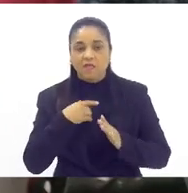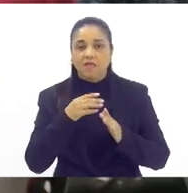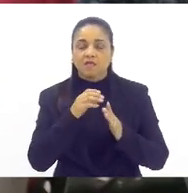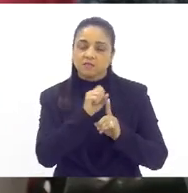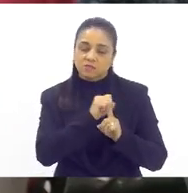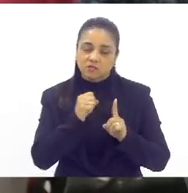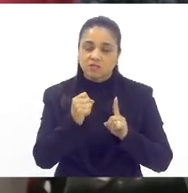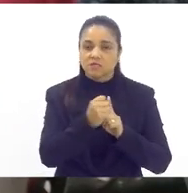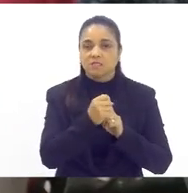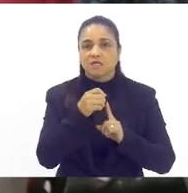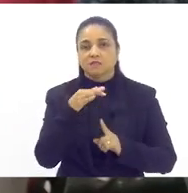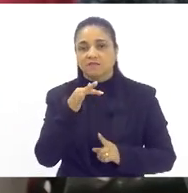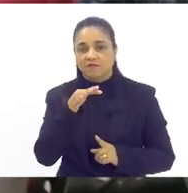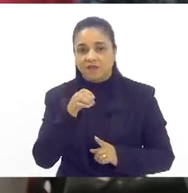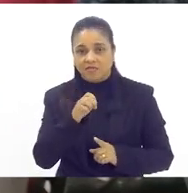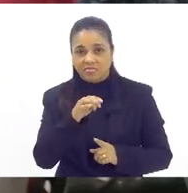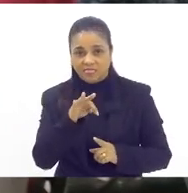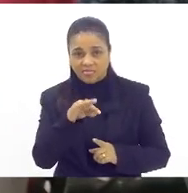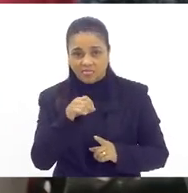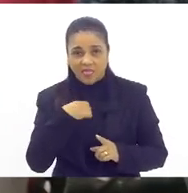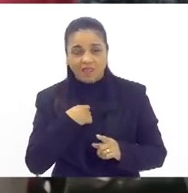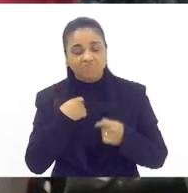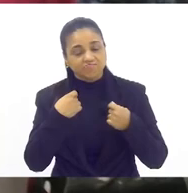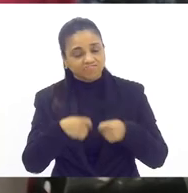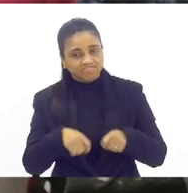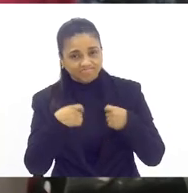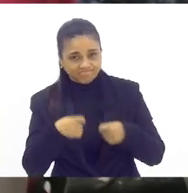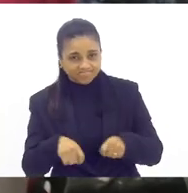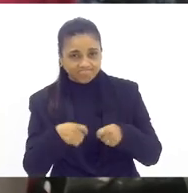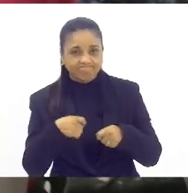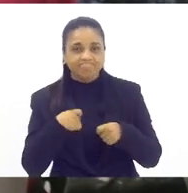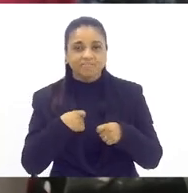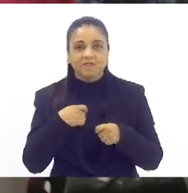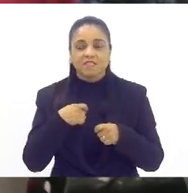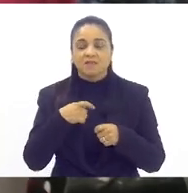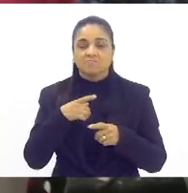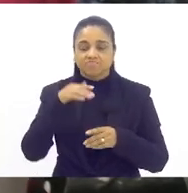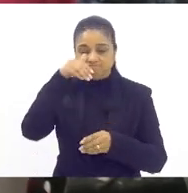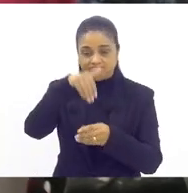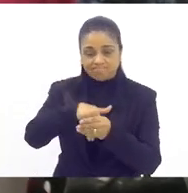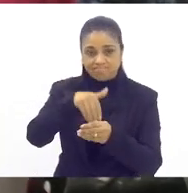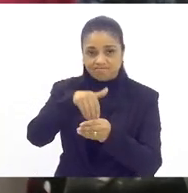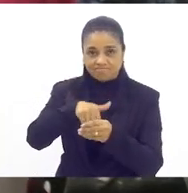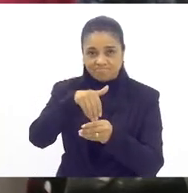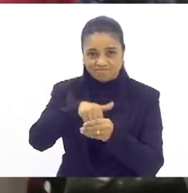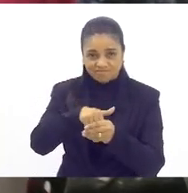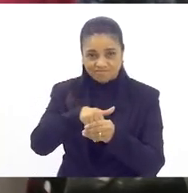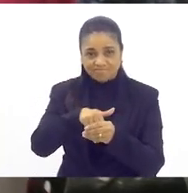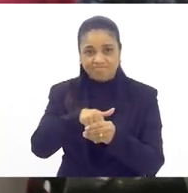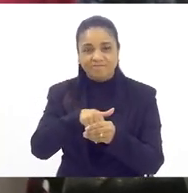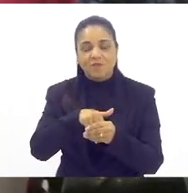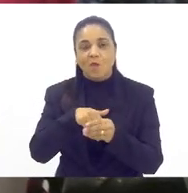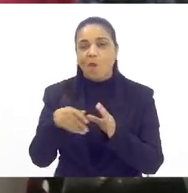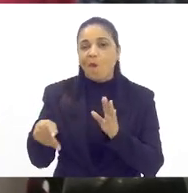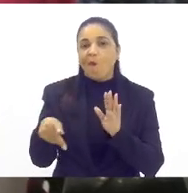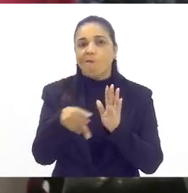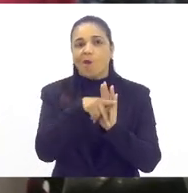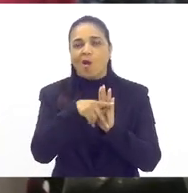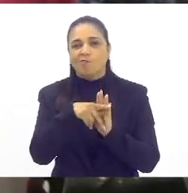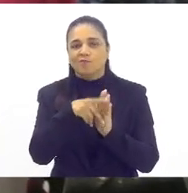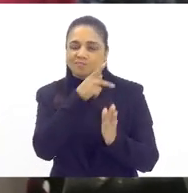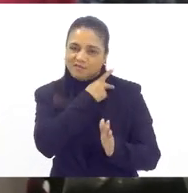geral entenda na necessidade da Faetec elegeu seu próprio reitor é preciso mudar a estrutura da